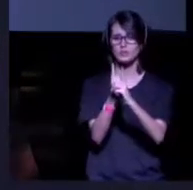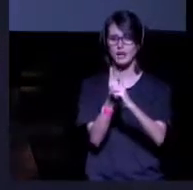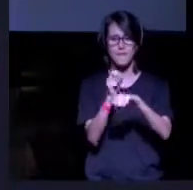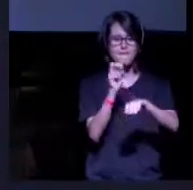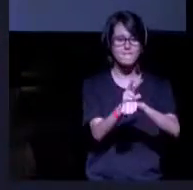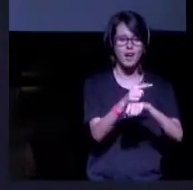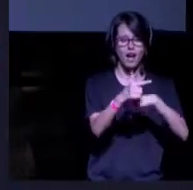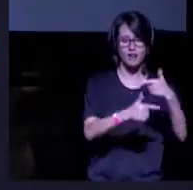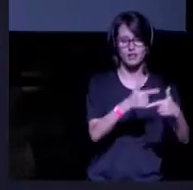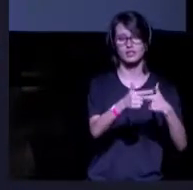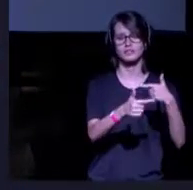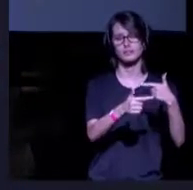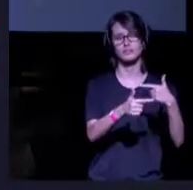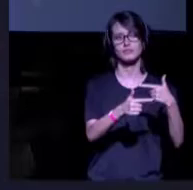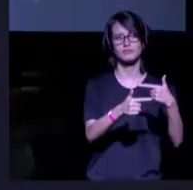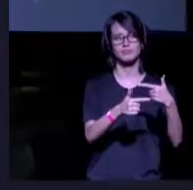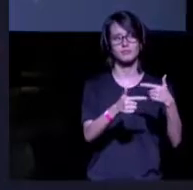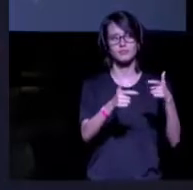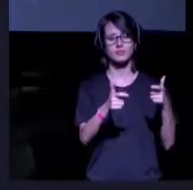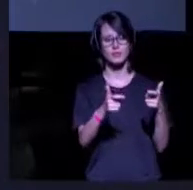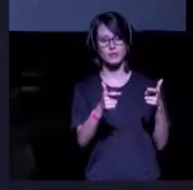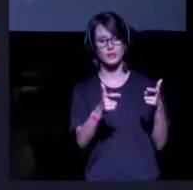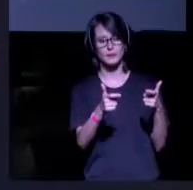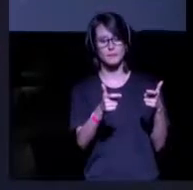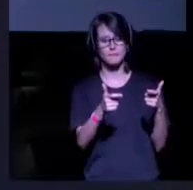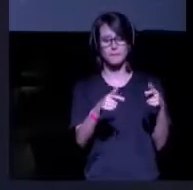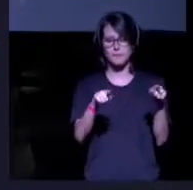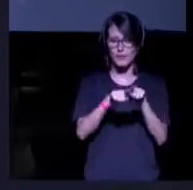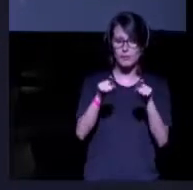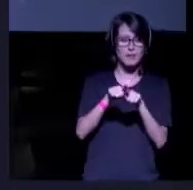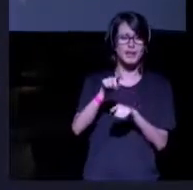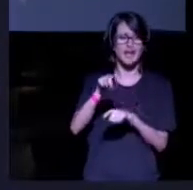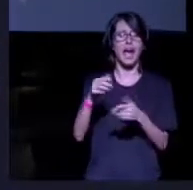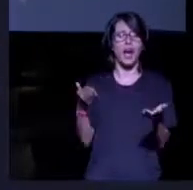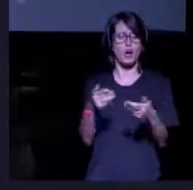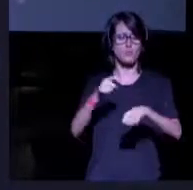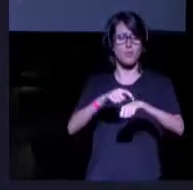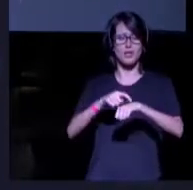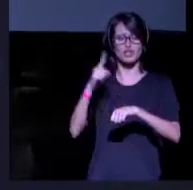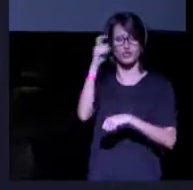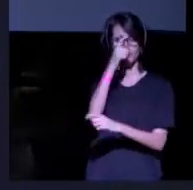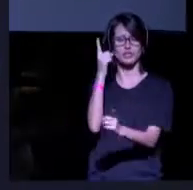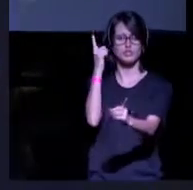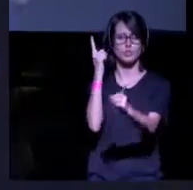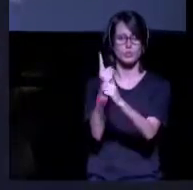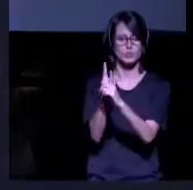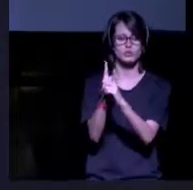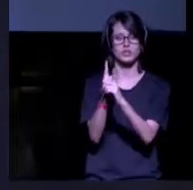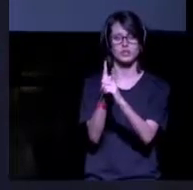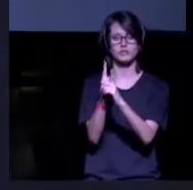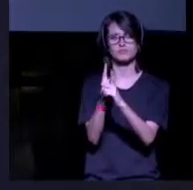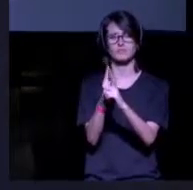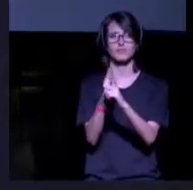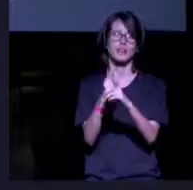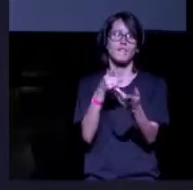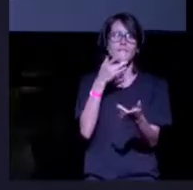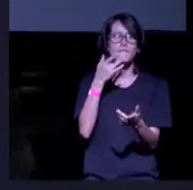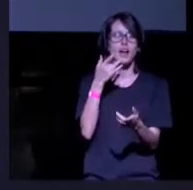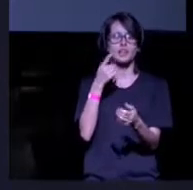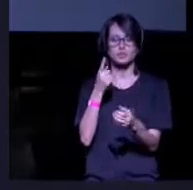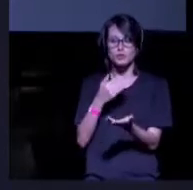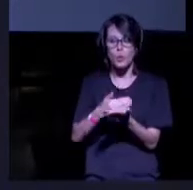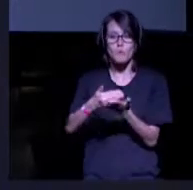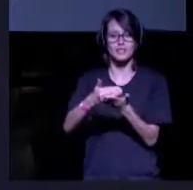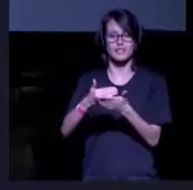e também nunca foi tão difícil começar nunca foi tão fácil começar seu próprio negócio achar os meios os